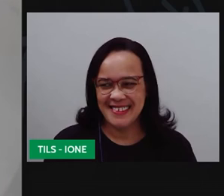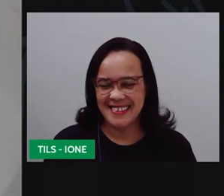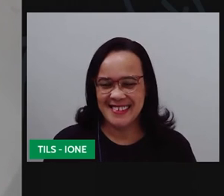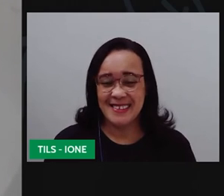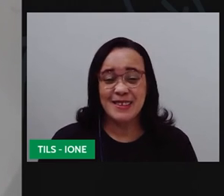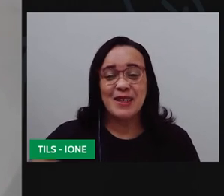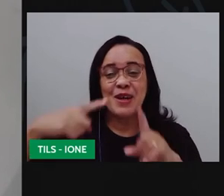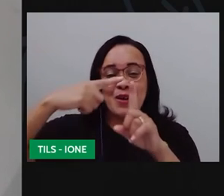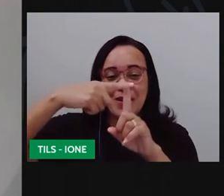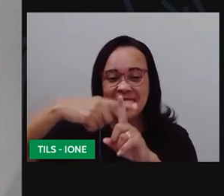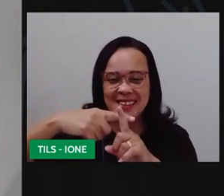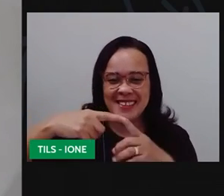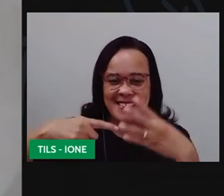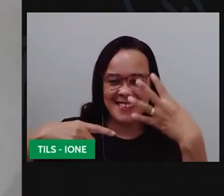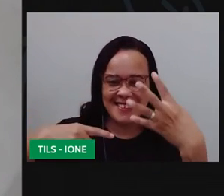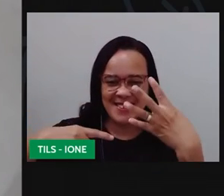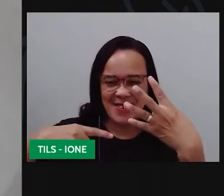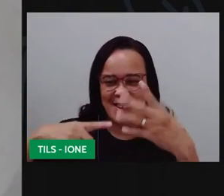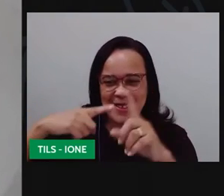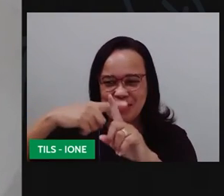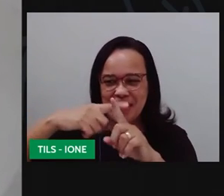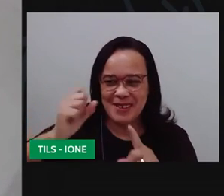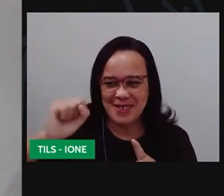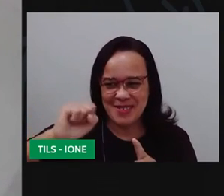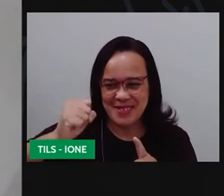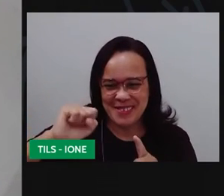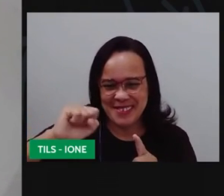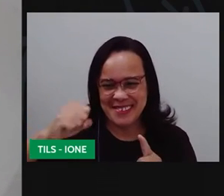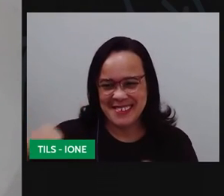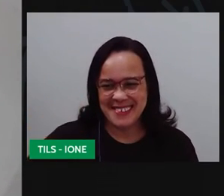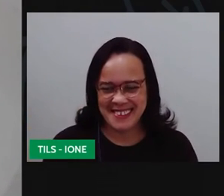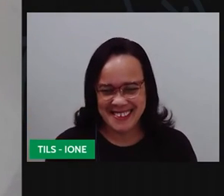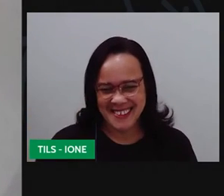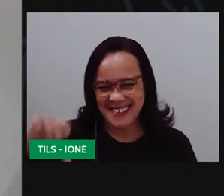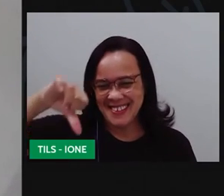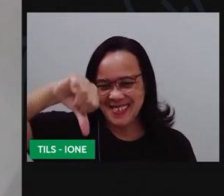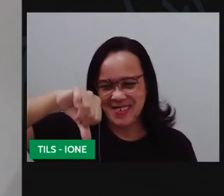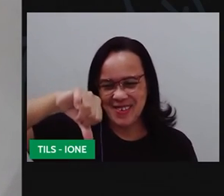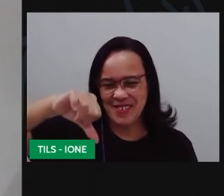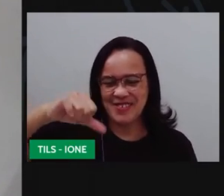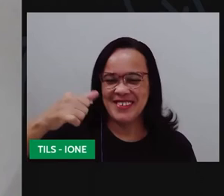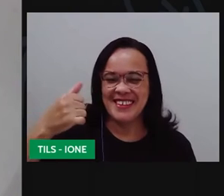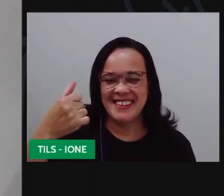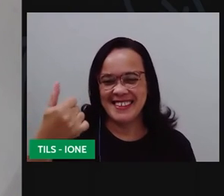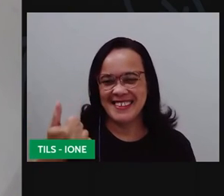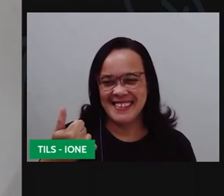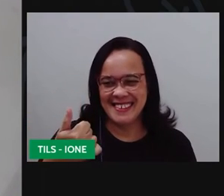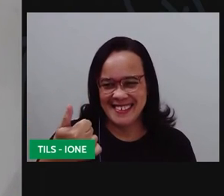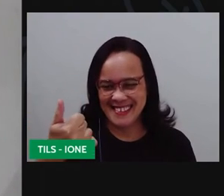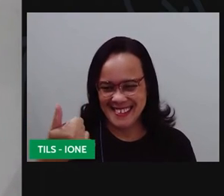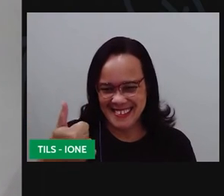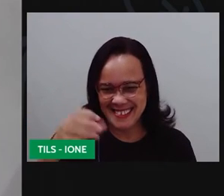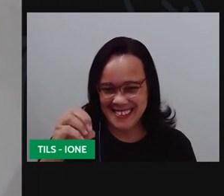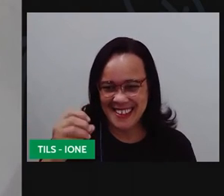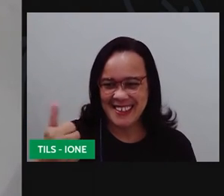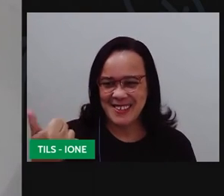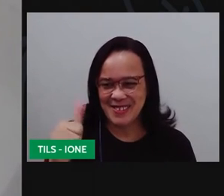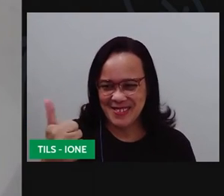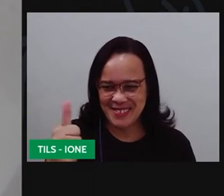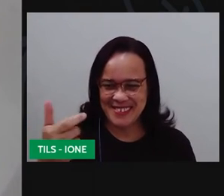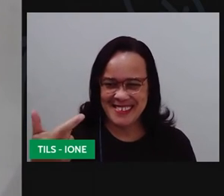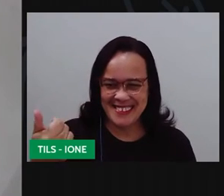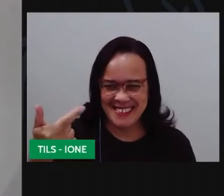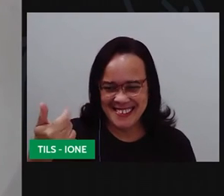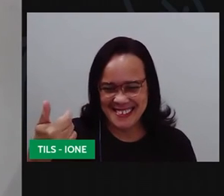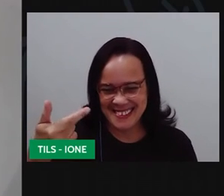então vamos lá oito né com mais quatro nove dez onze doze então Quatro